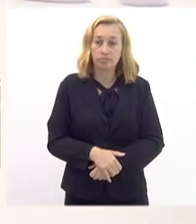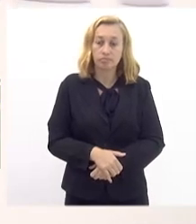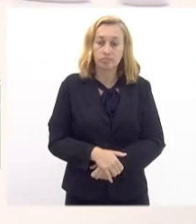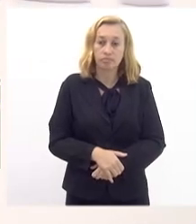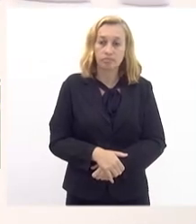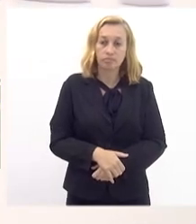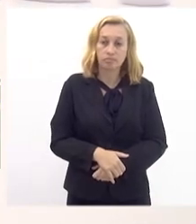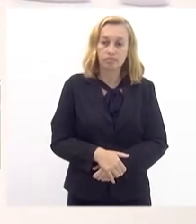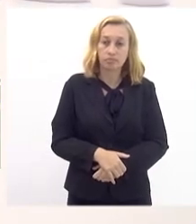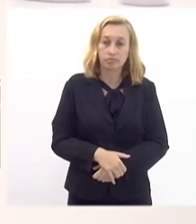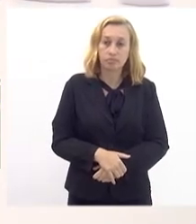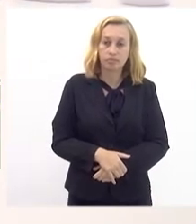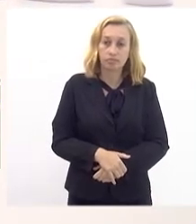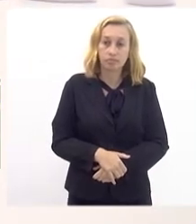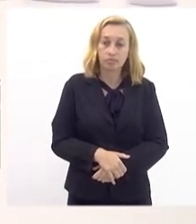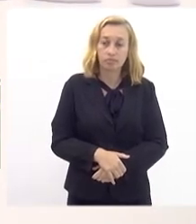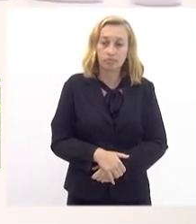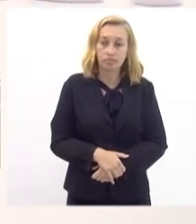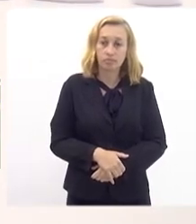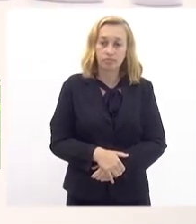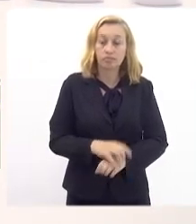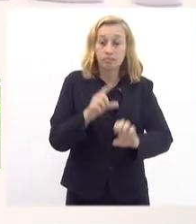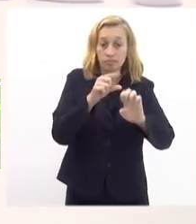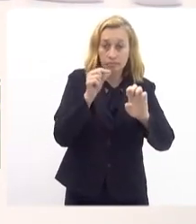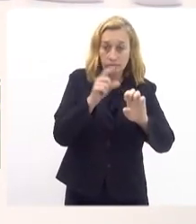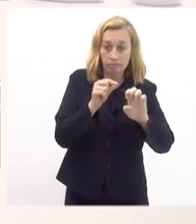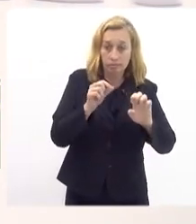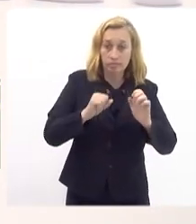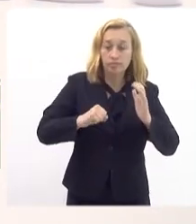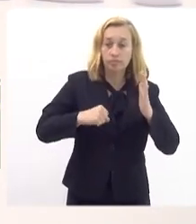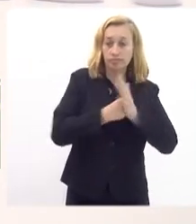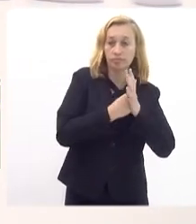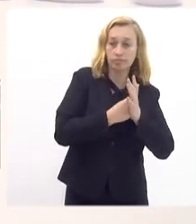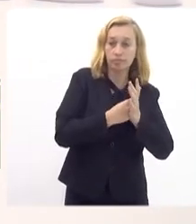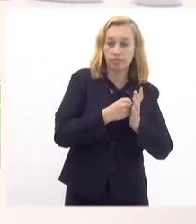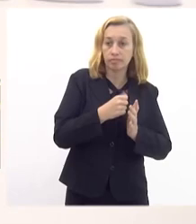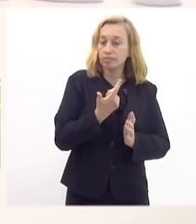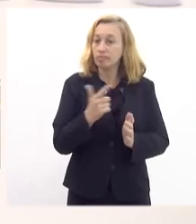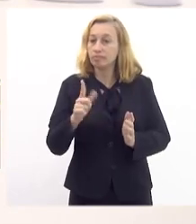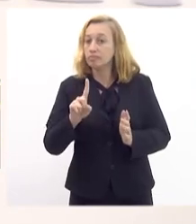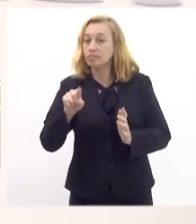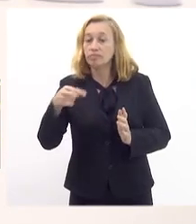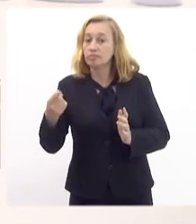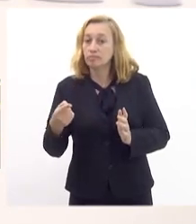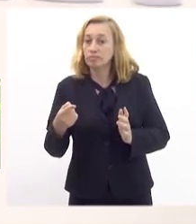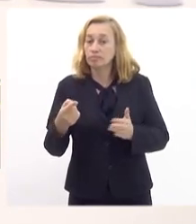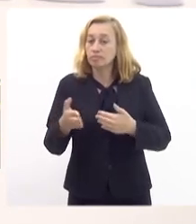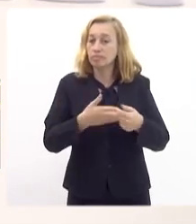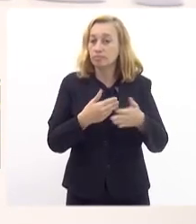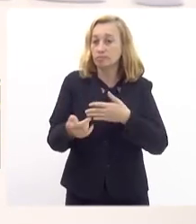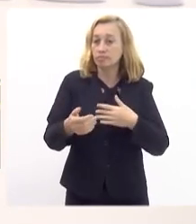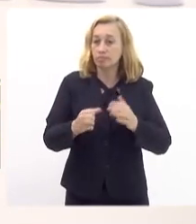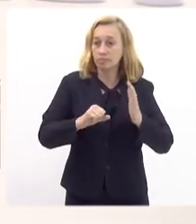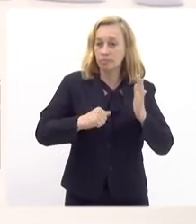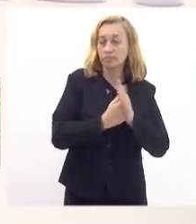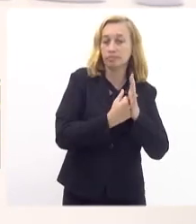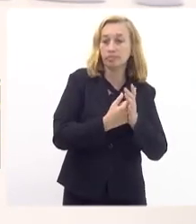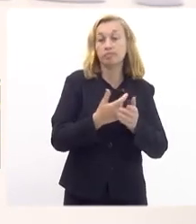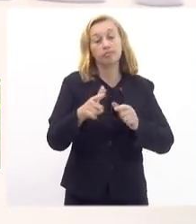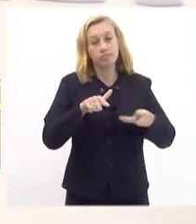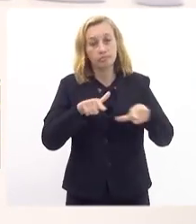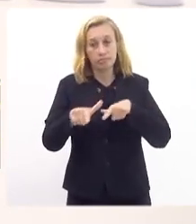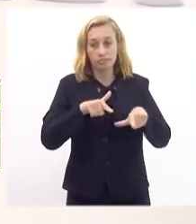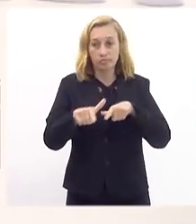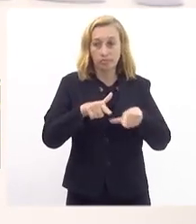é claramente Vamos ouvir por favor empreendimento é impactante não tem um empreendimento Por Um empate portanto você tem que trabalhar em